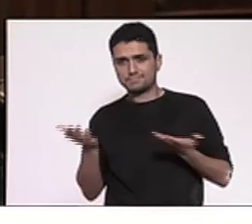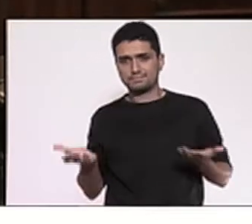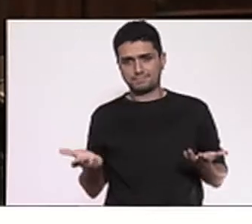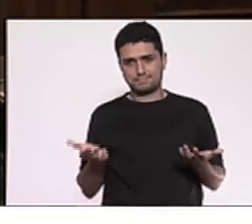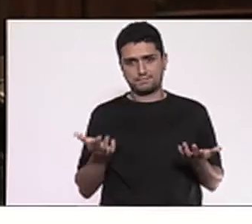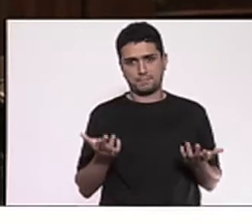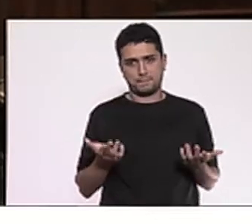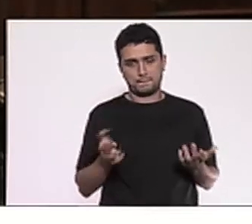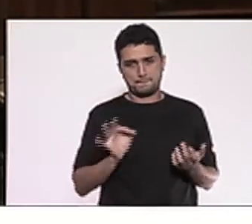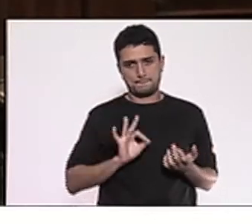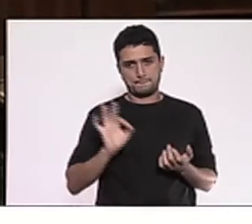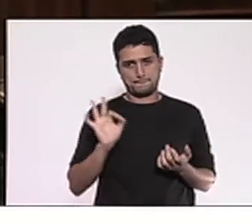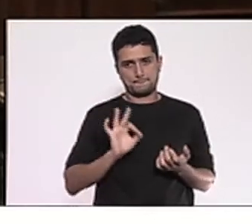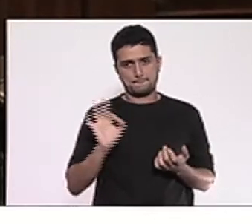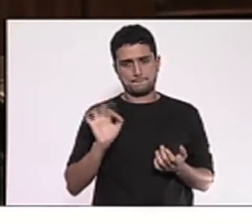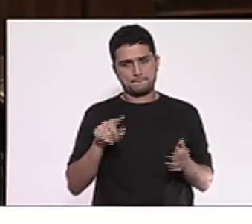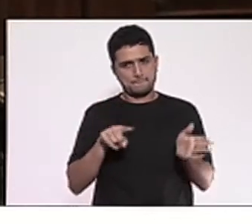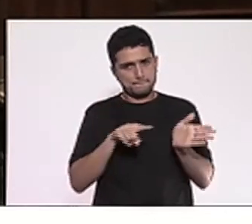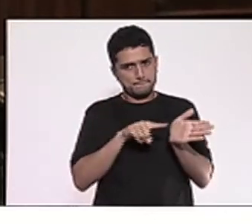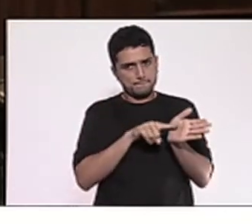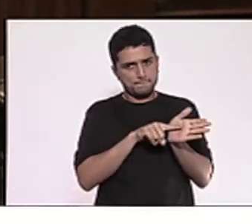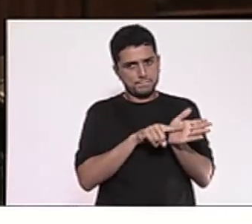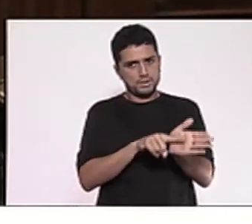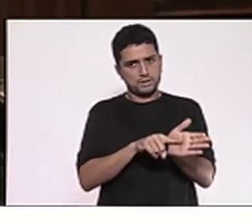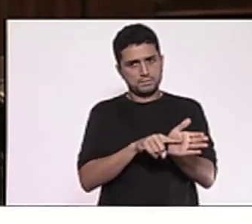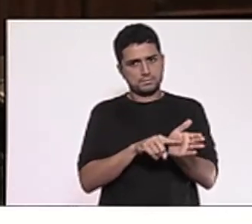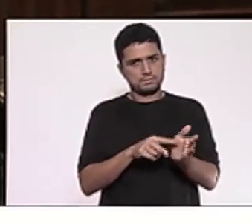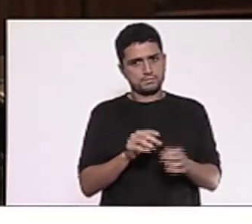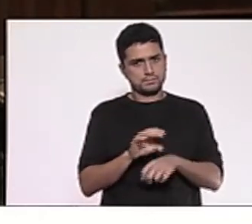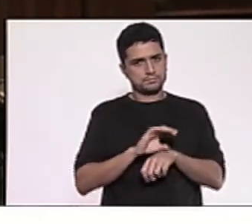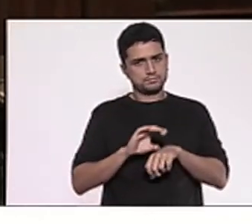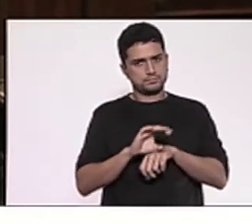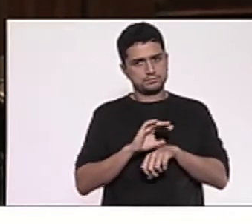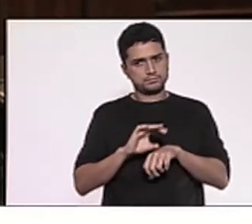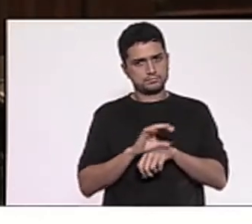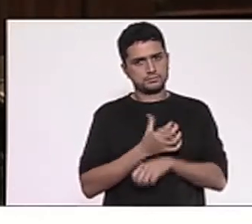desse percentual que é o mínimo constitucional, a saber,